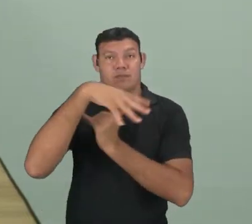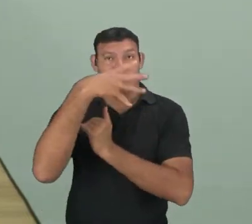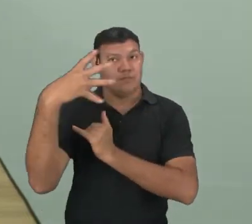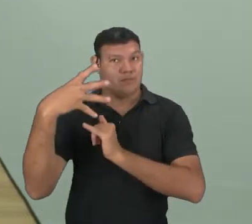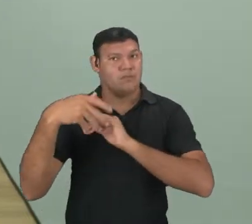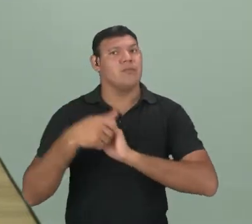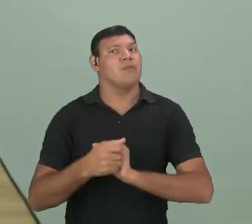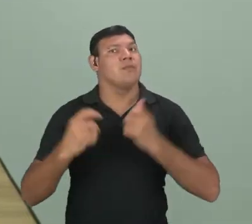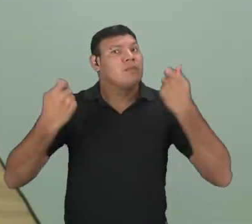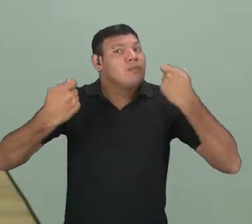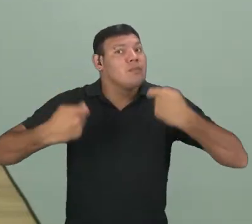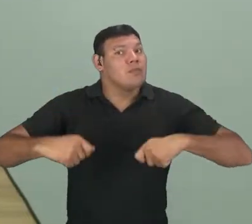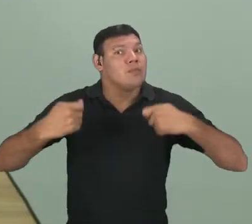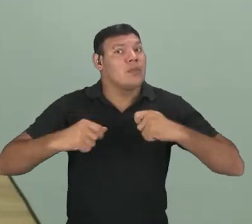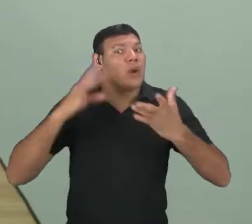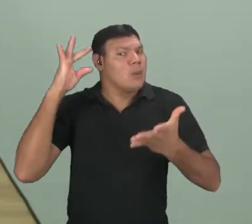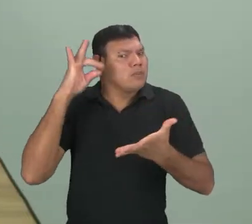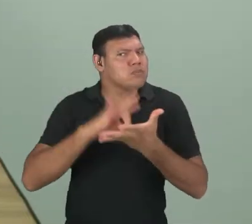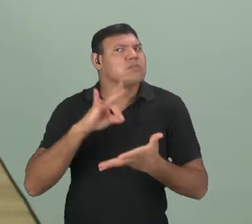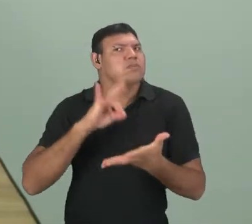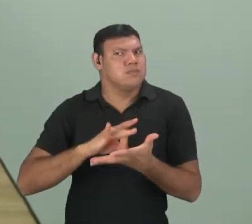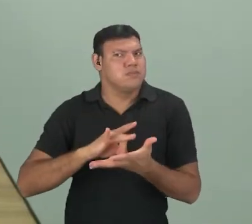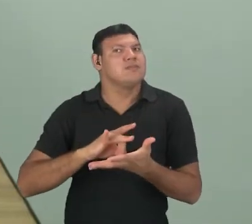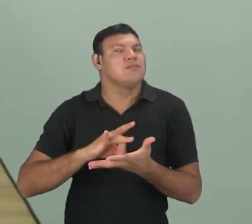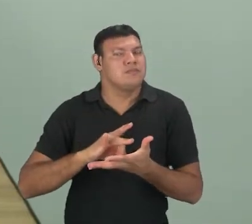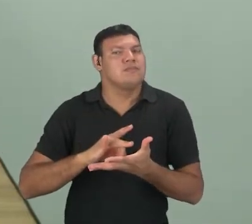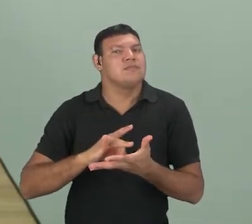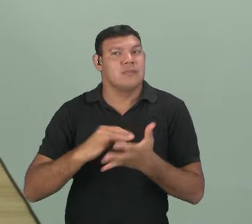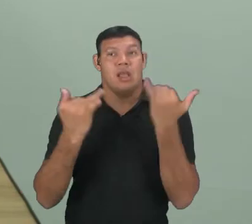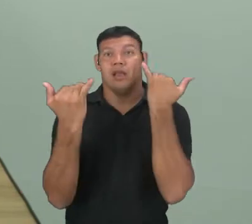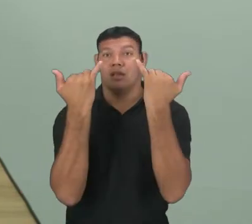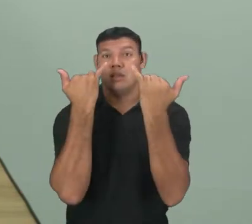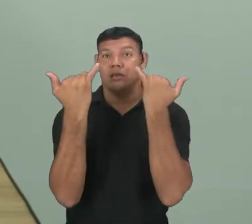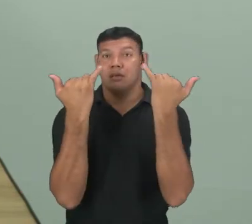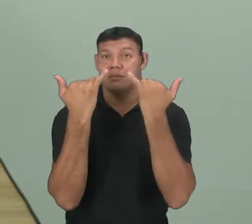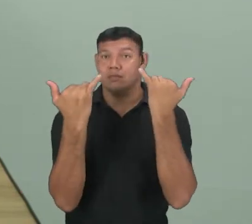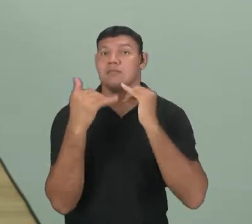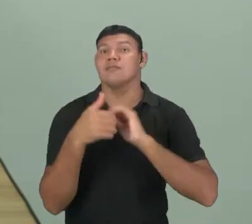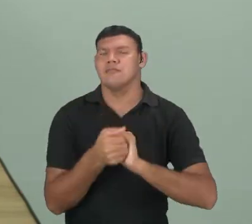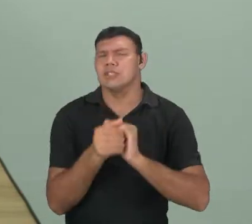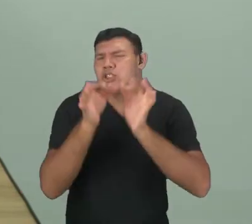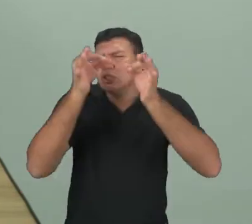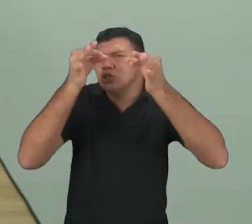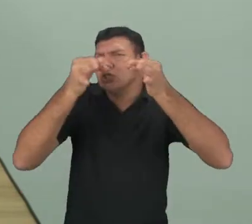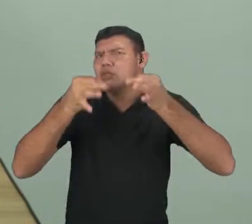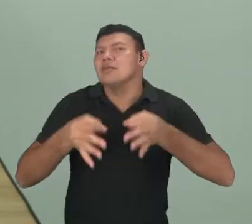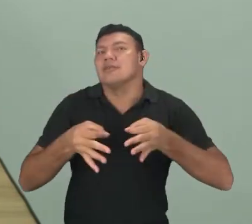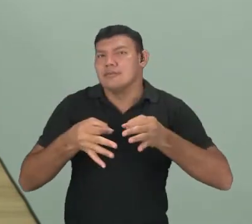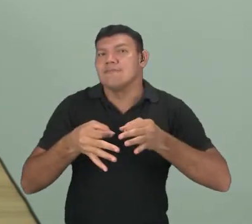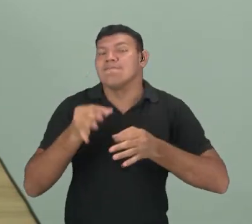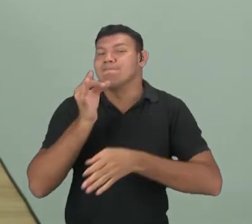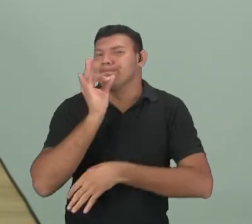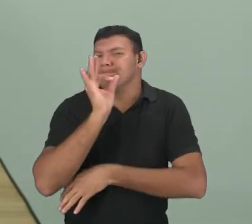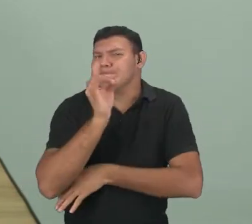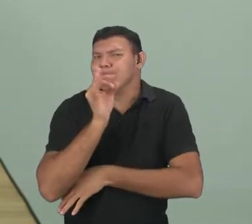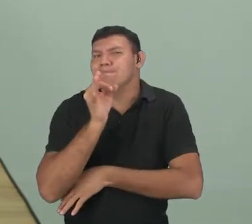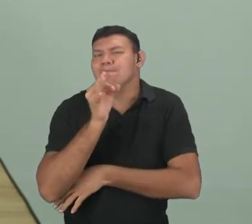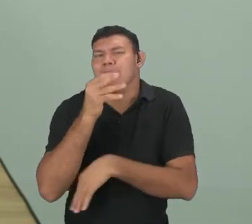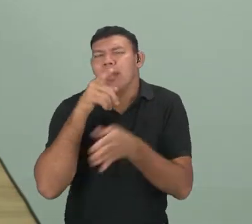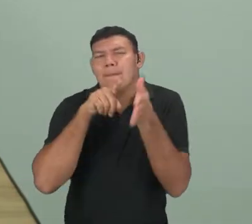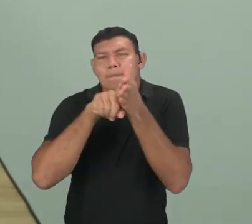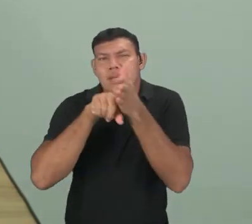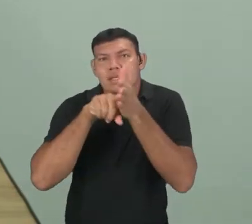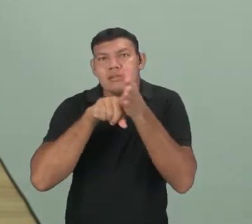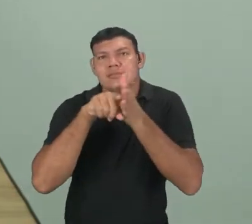tabelas, eles precisam ser reais, Eles têm que ser informações corretas, então eu tenho que procurar